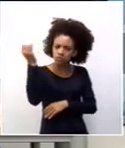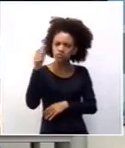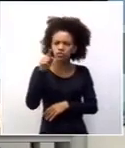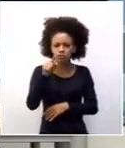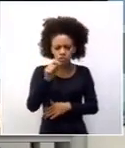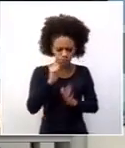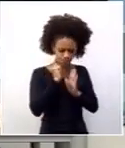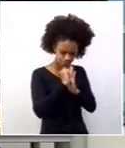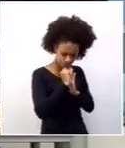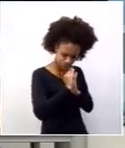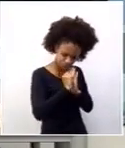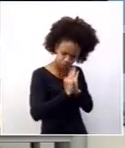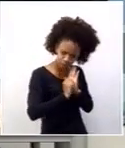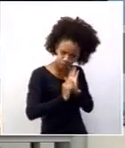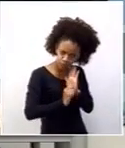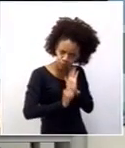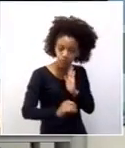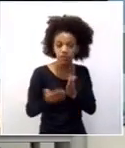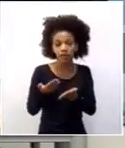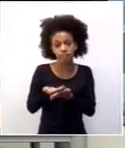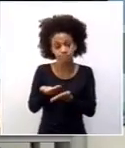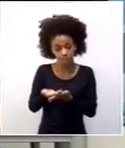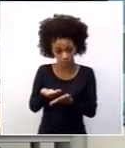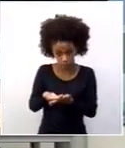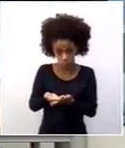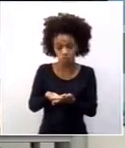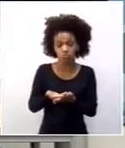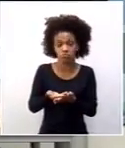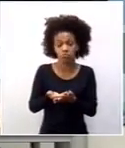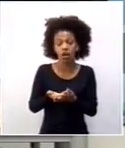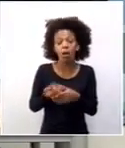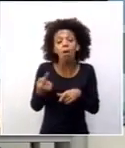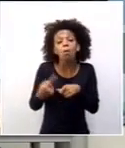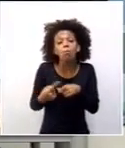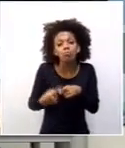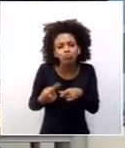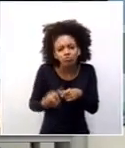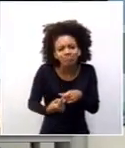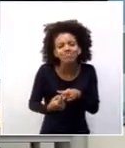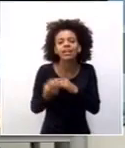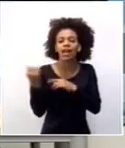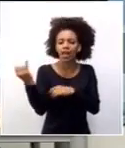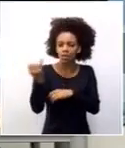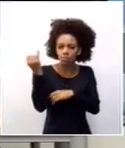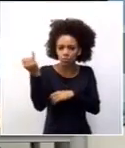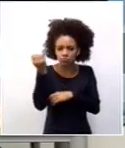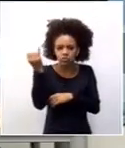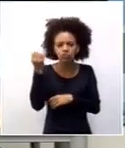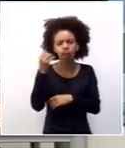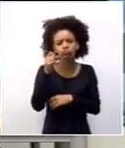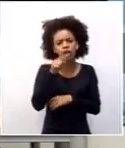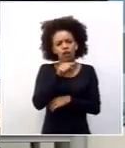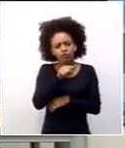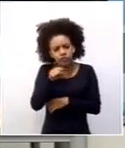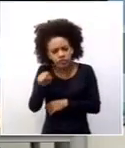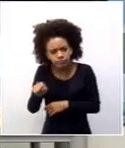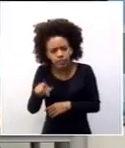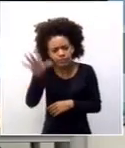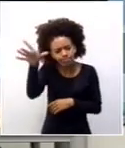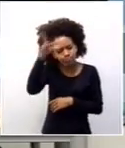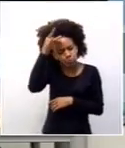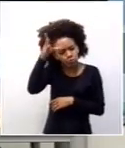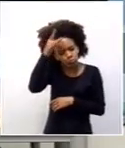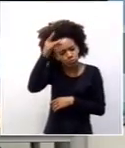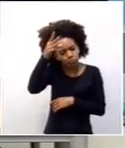os pontos importantes da nossa aula, tá bom? Porque é fundamental para vocês gravarem melhor o conteúdo